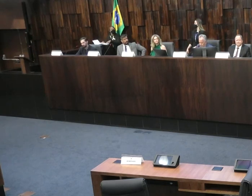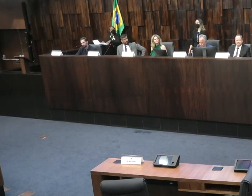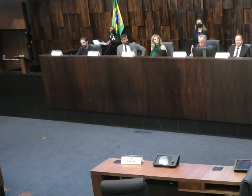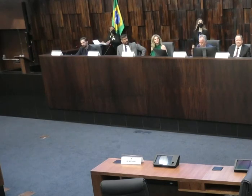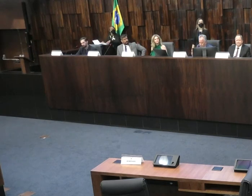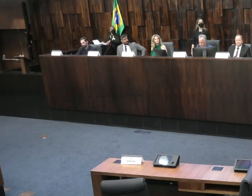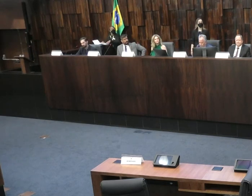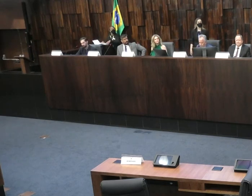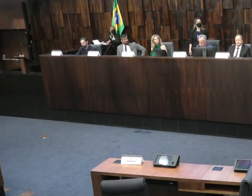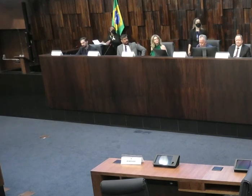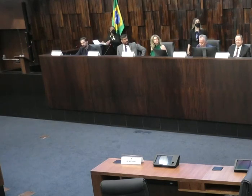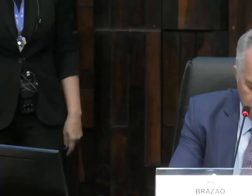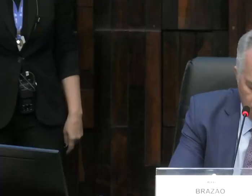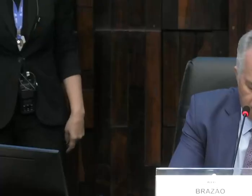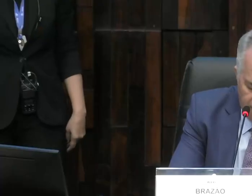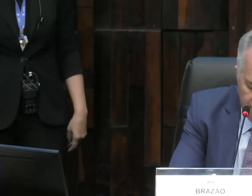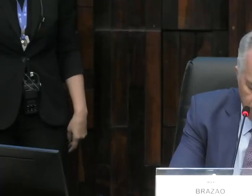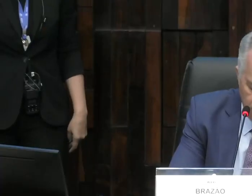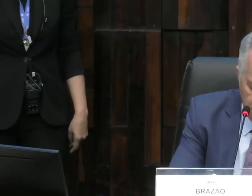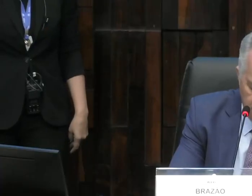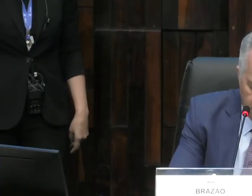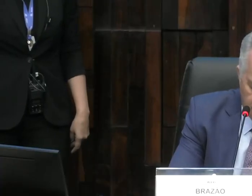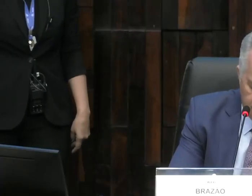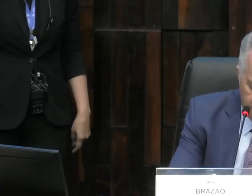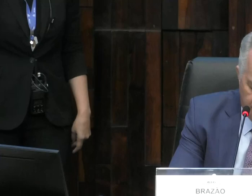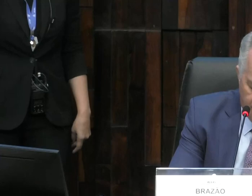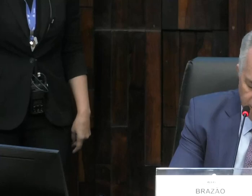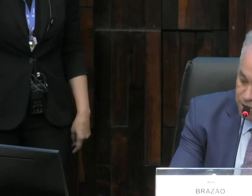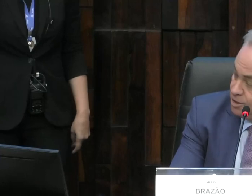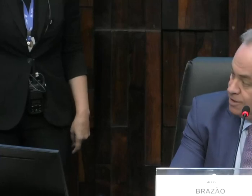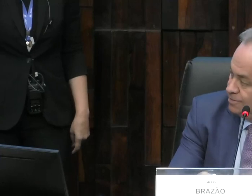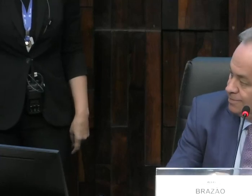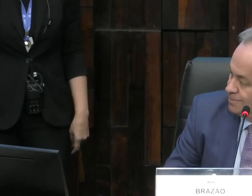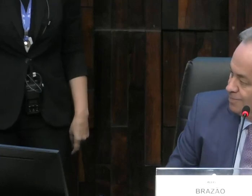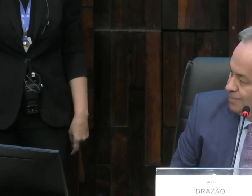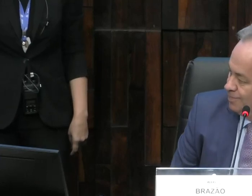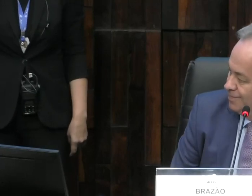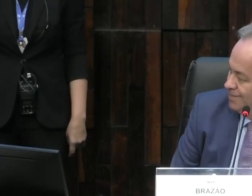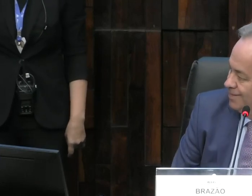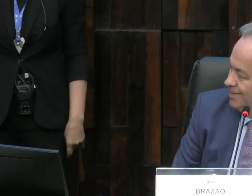E agora vamos chamar o próximo, Fábio Bernardin,